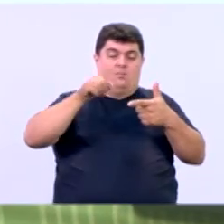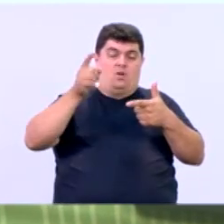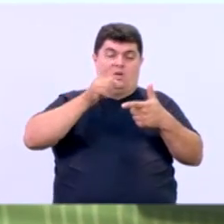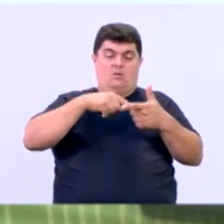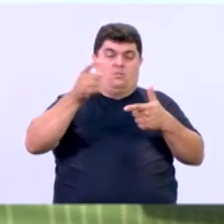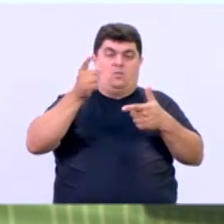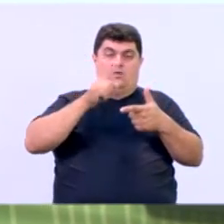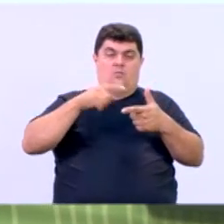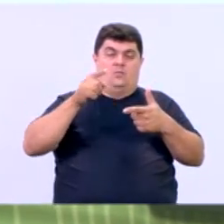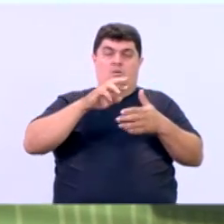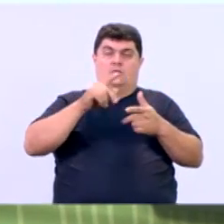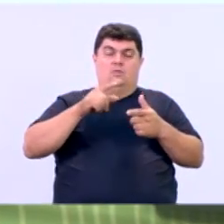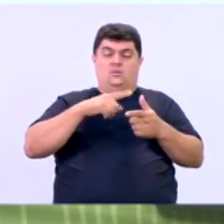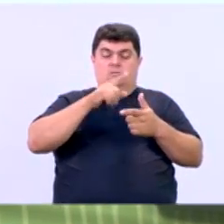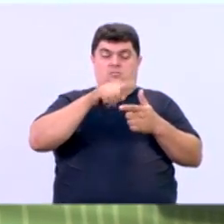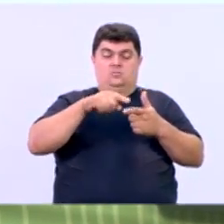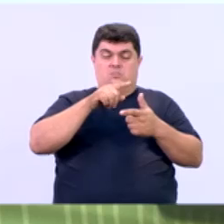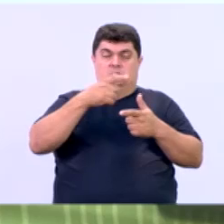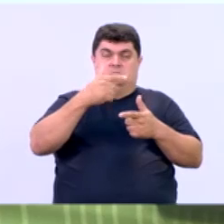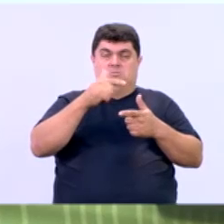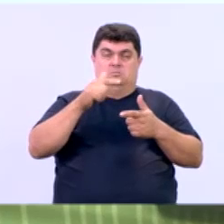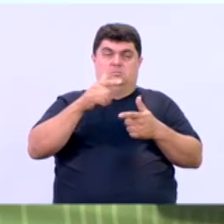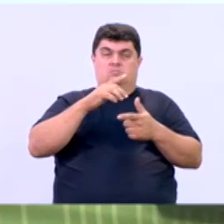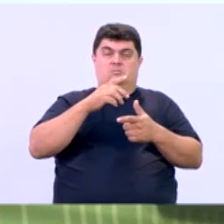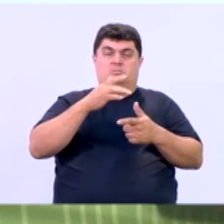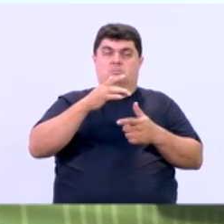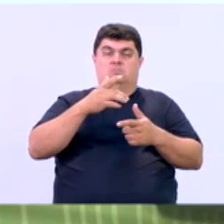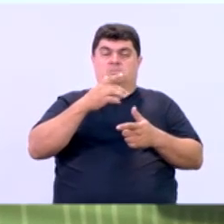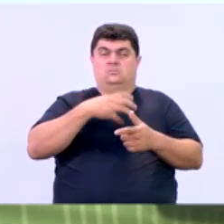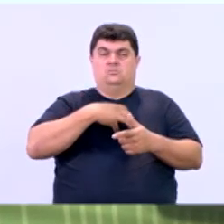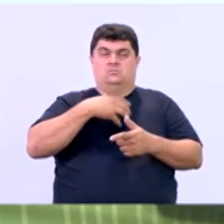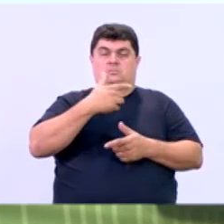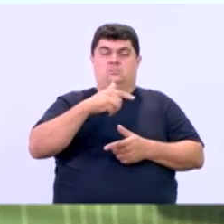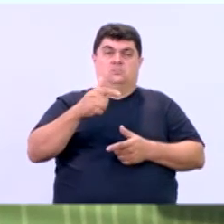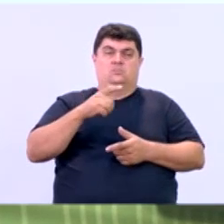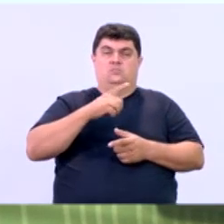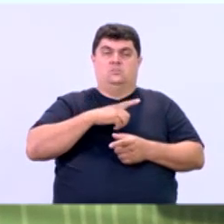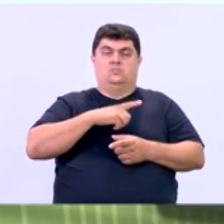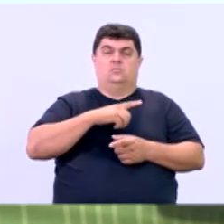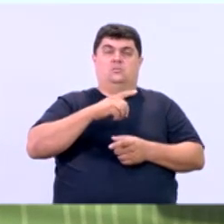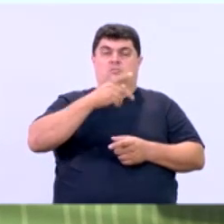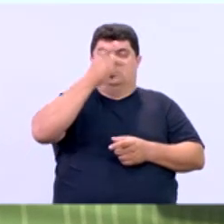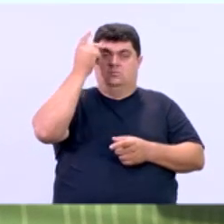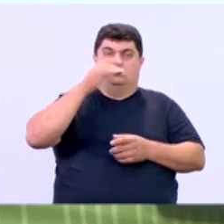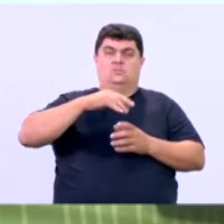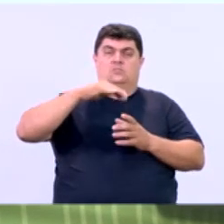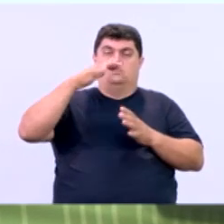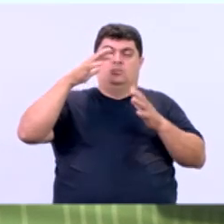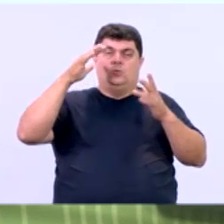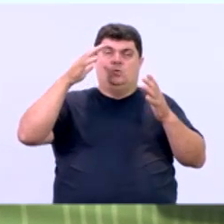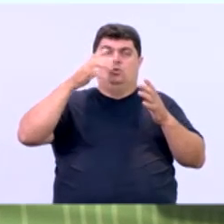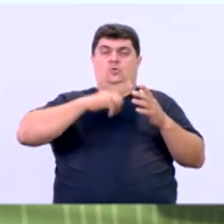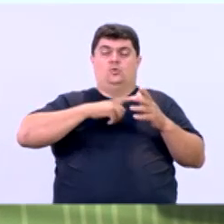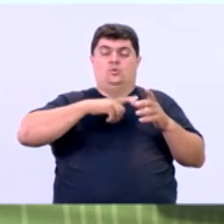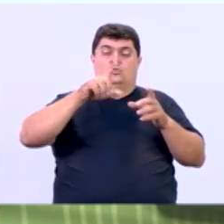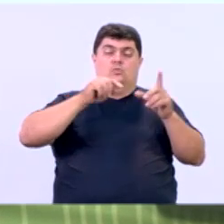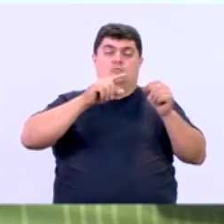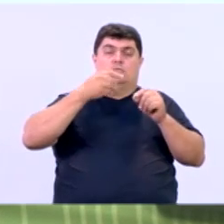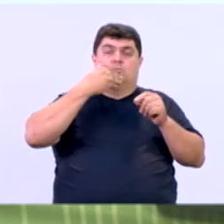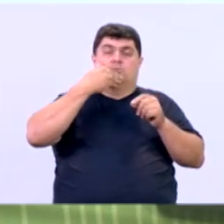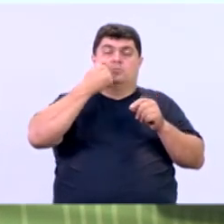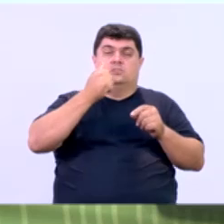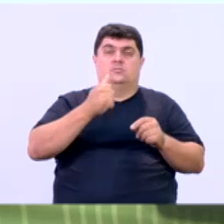né? Fornecer uma lista de interesses grande, que a pessoa pudesse fazer uma seleção